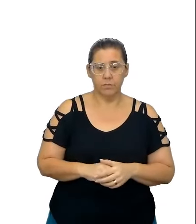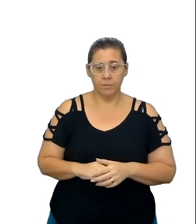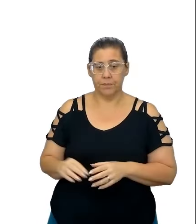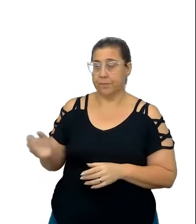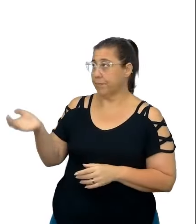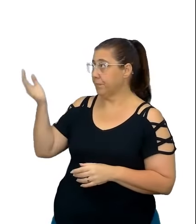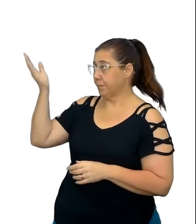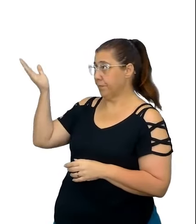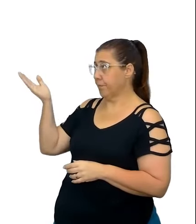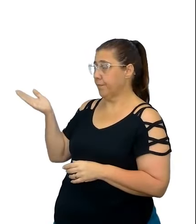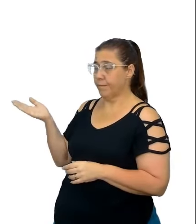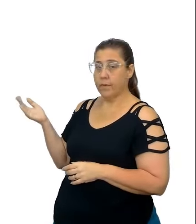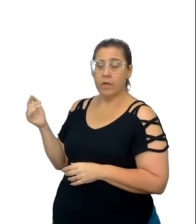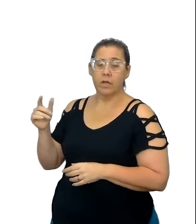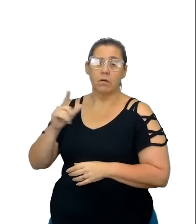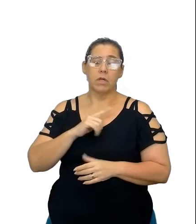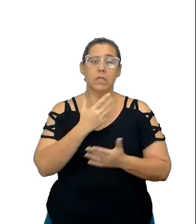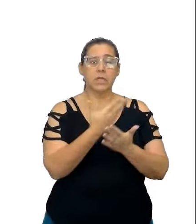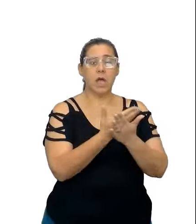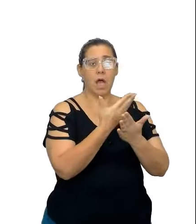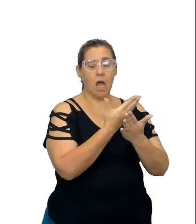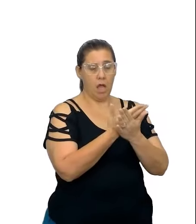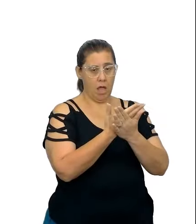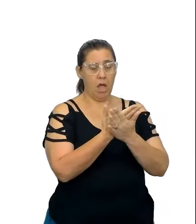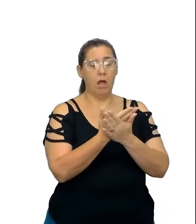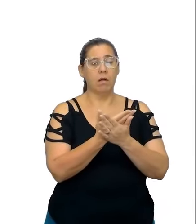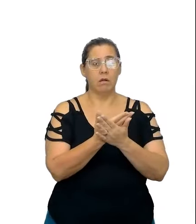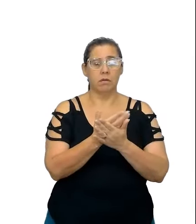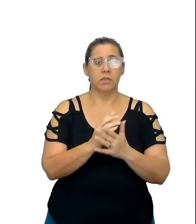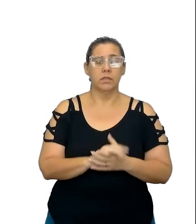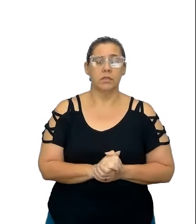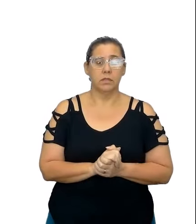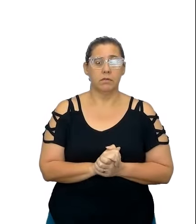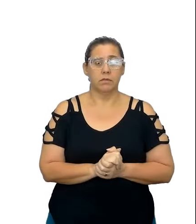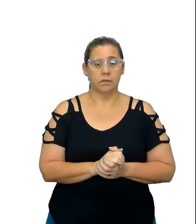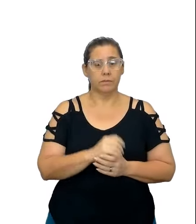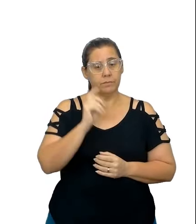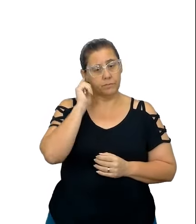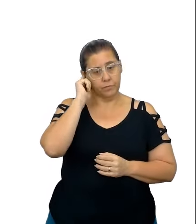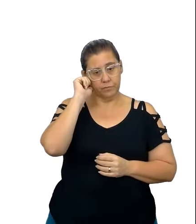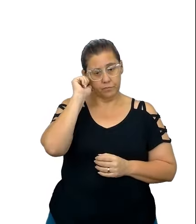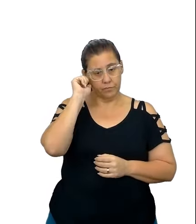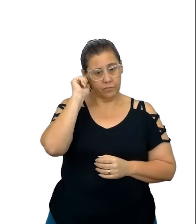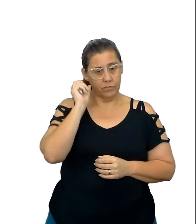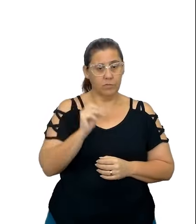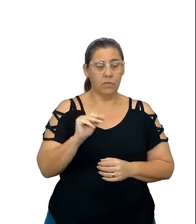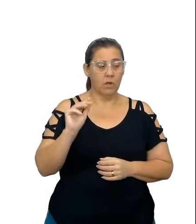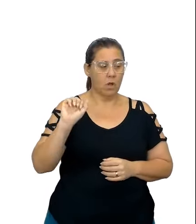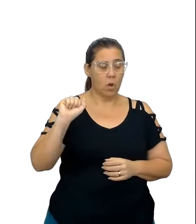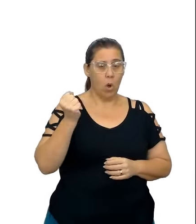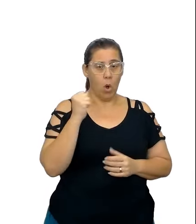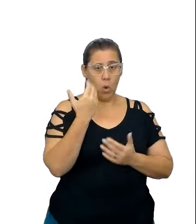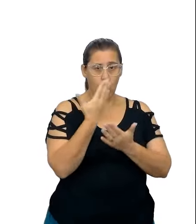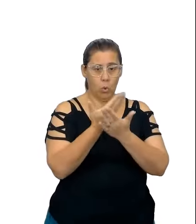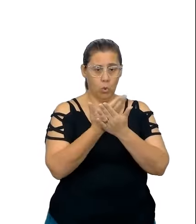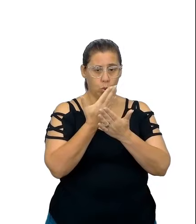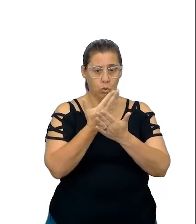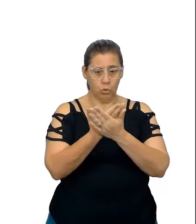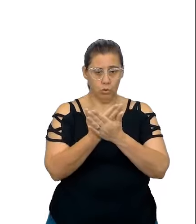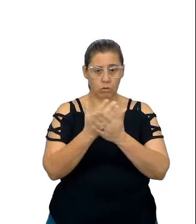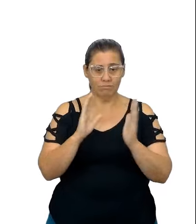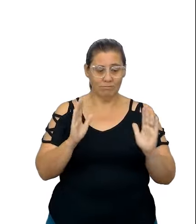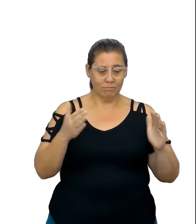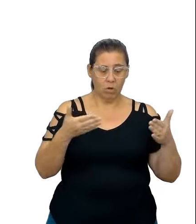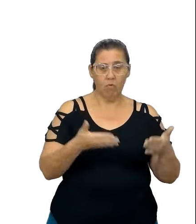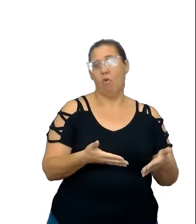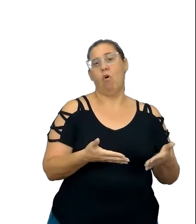nós temos as aulas da SA5. As aulas são 8 aulas.